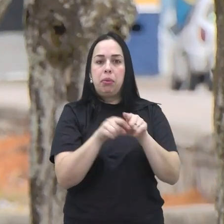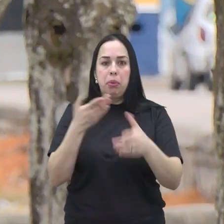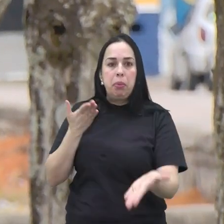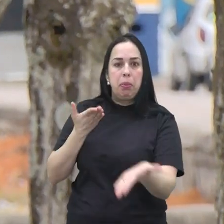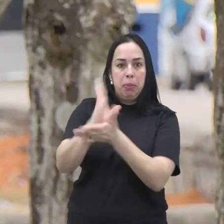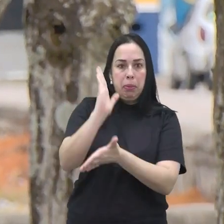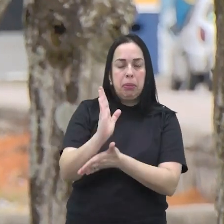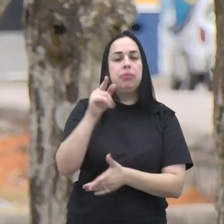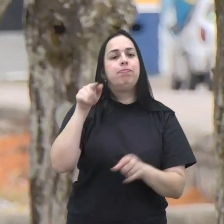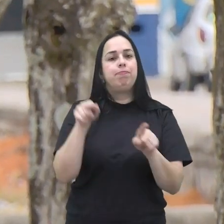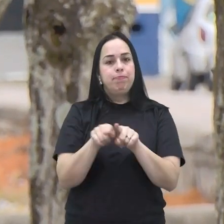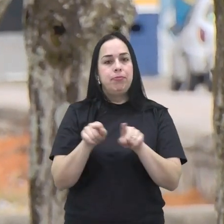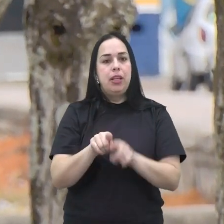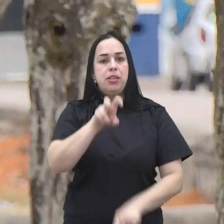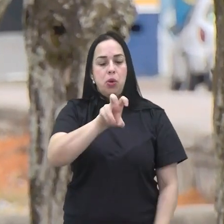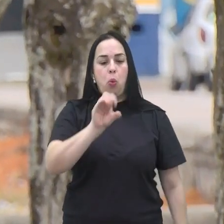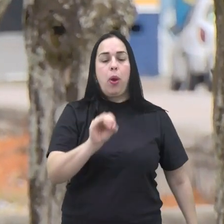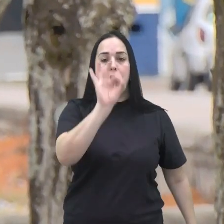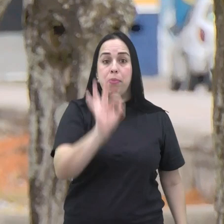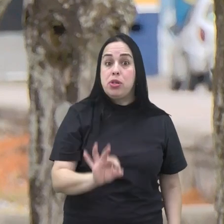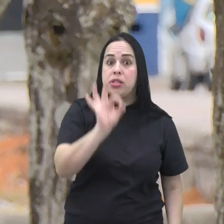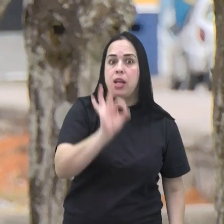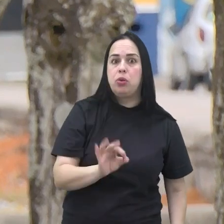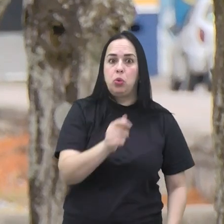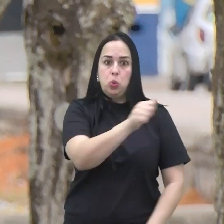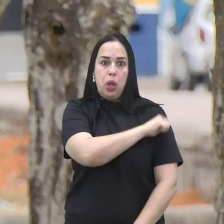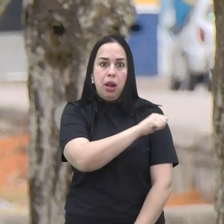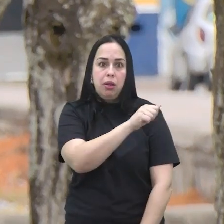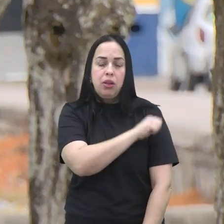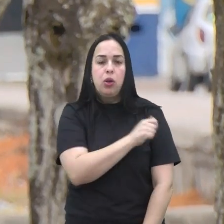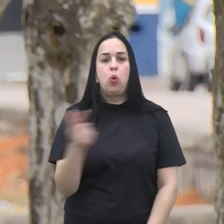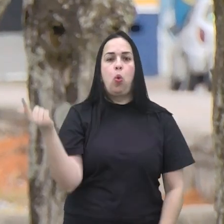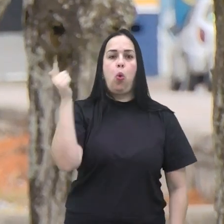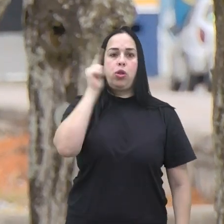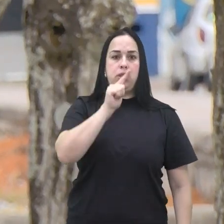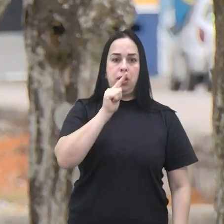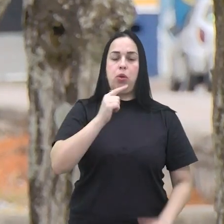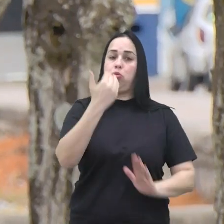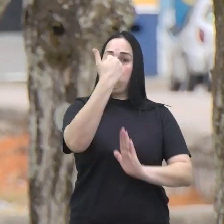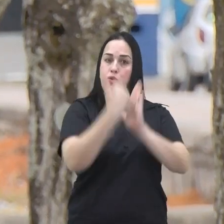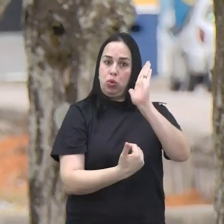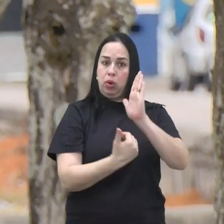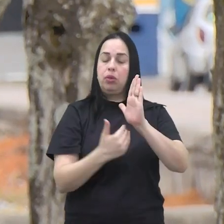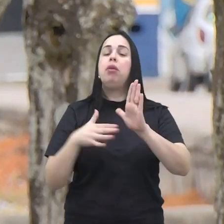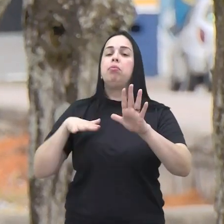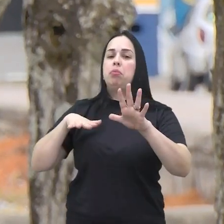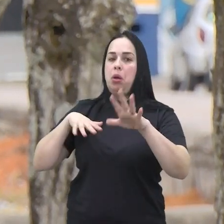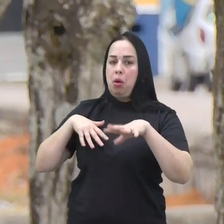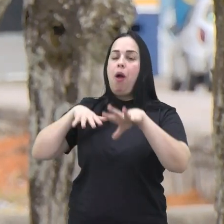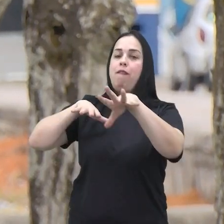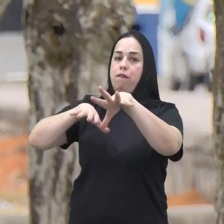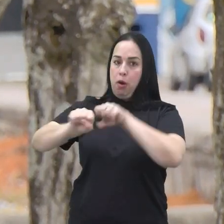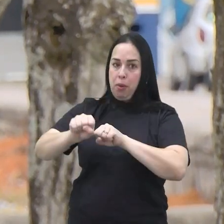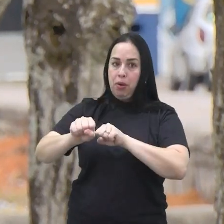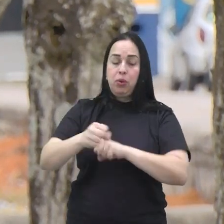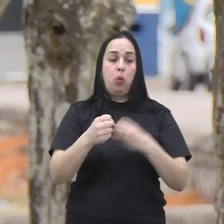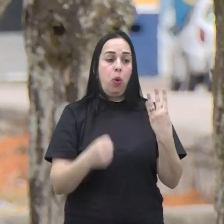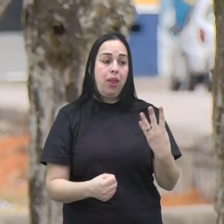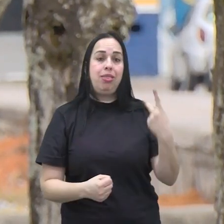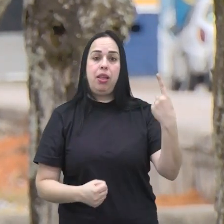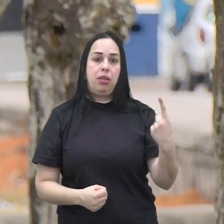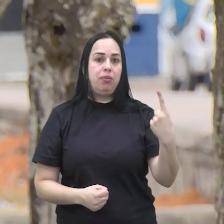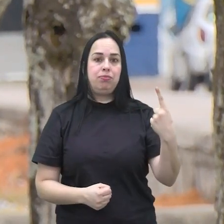graduação. 51% dos estudantes que entraram na faculdade por algum tipo de cota terminaram o curso,